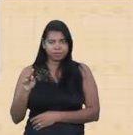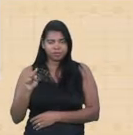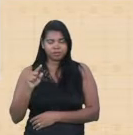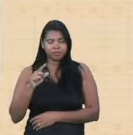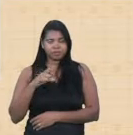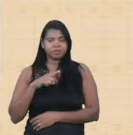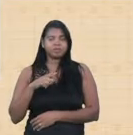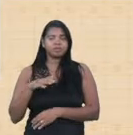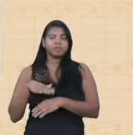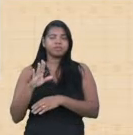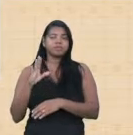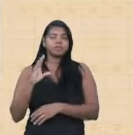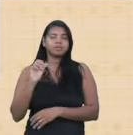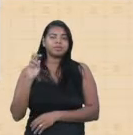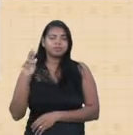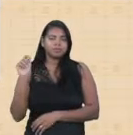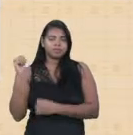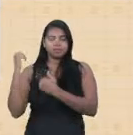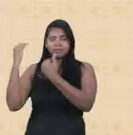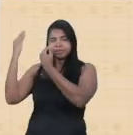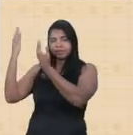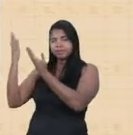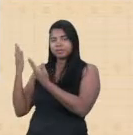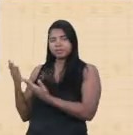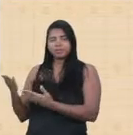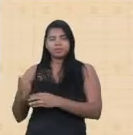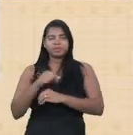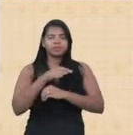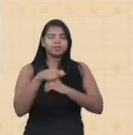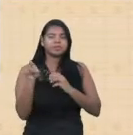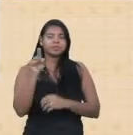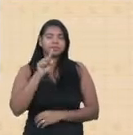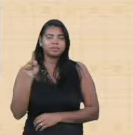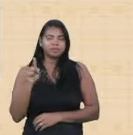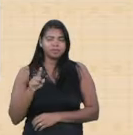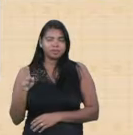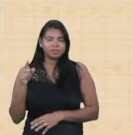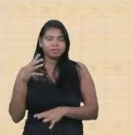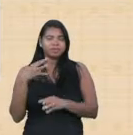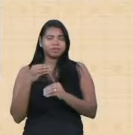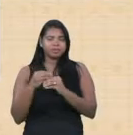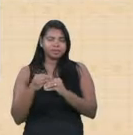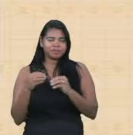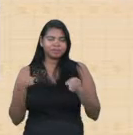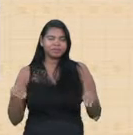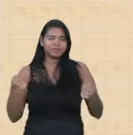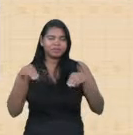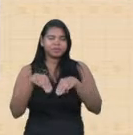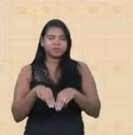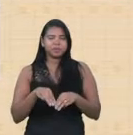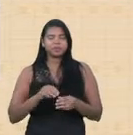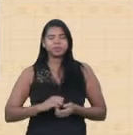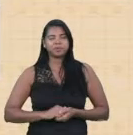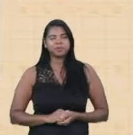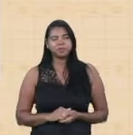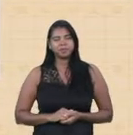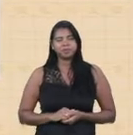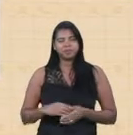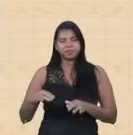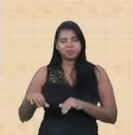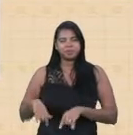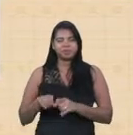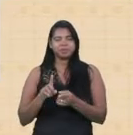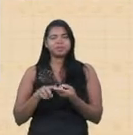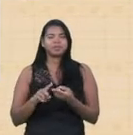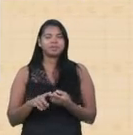carga, visto que a trajetória é menor. Então, a partícula Z não sofre efeito do campo magnético. Fala sério, se desviou, sofreu. Todas as